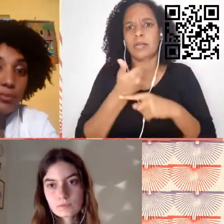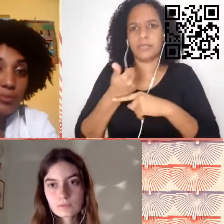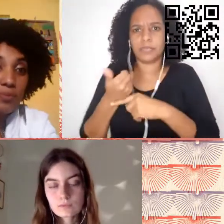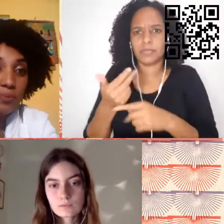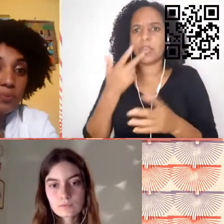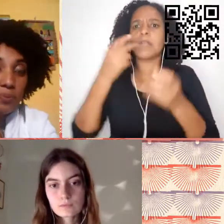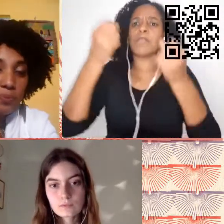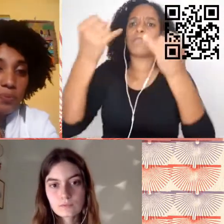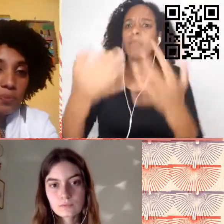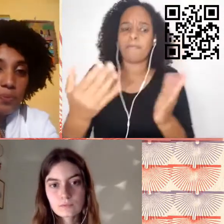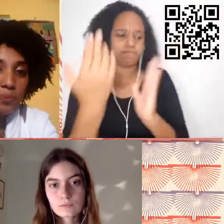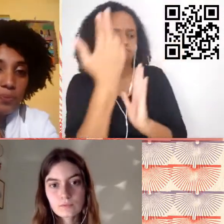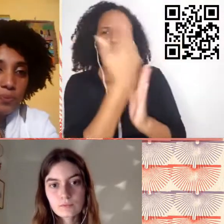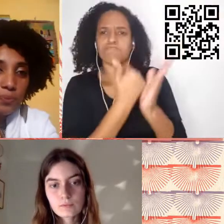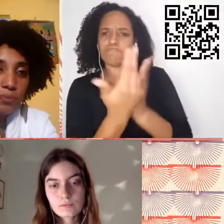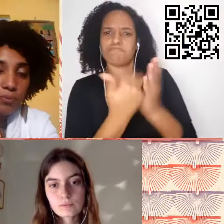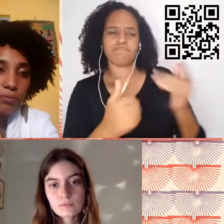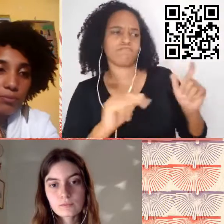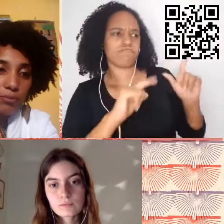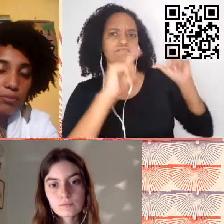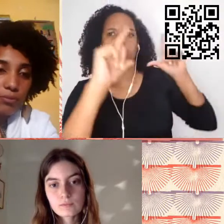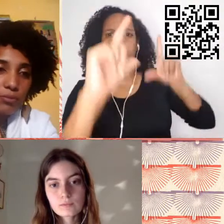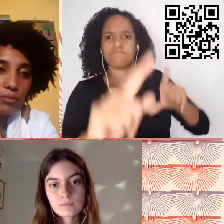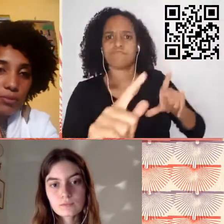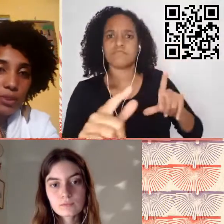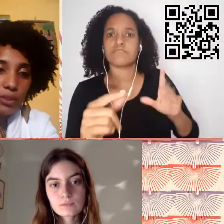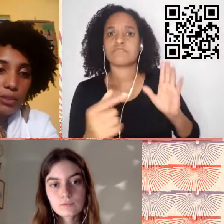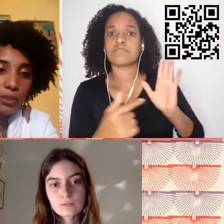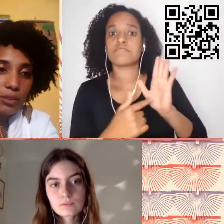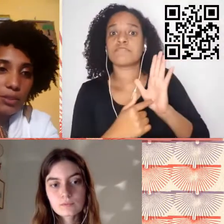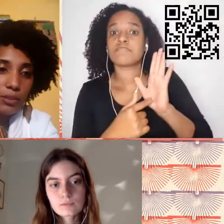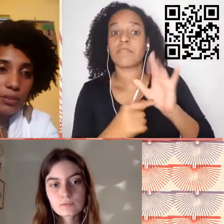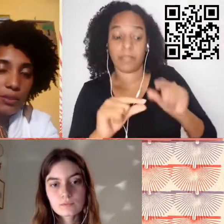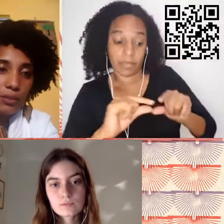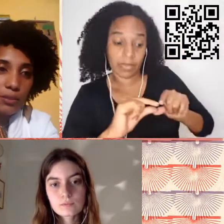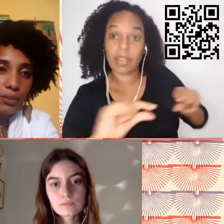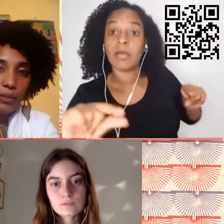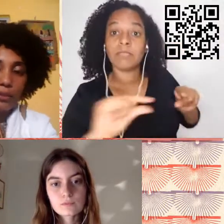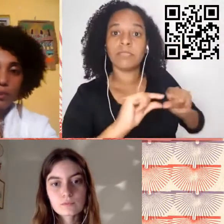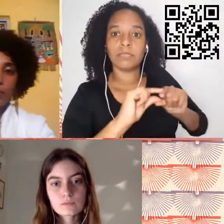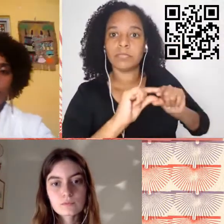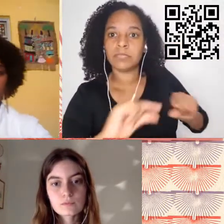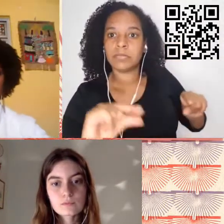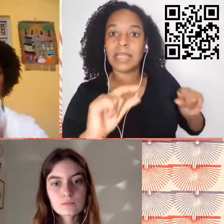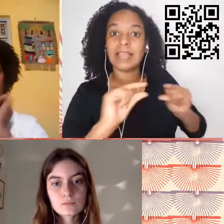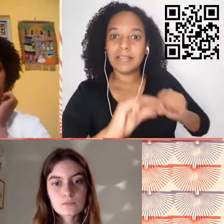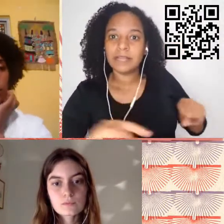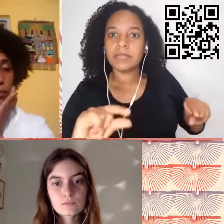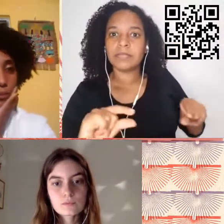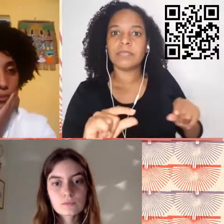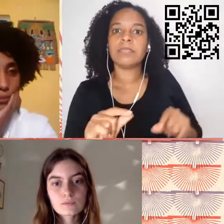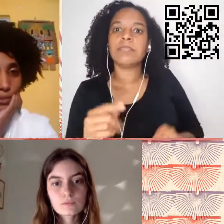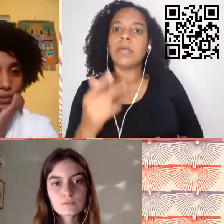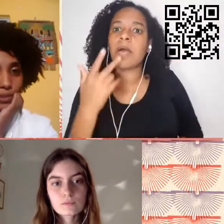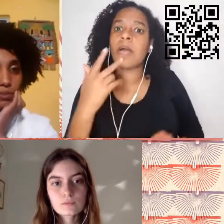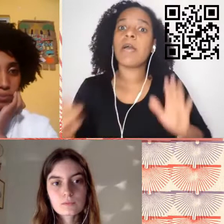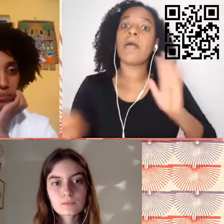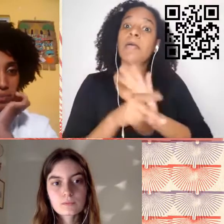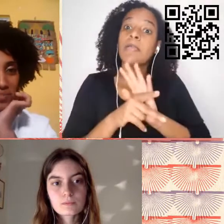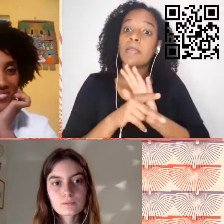feito uma obra em que o enunciado da obra, quer dizer, o que estava escrito era seja marginal, seja